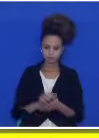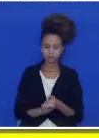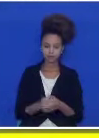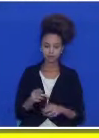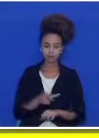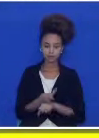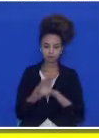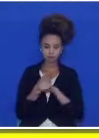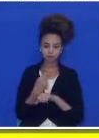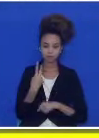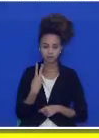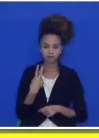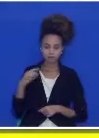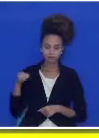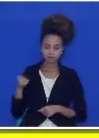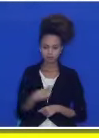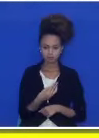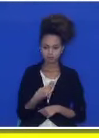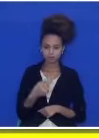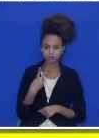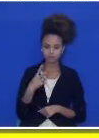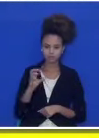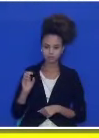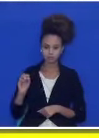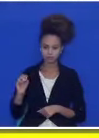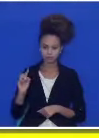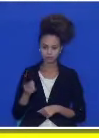Prêmio estimado em R$ 2.200.000.